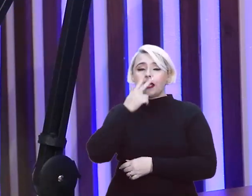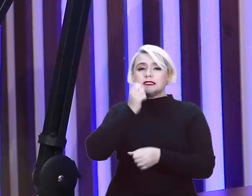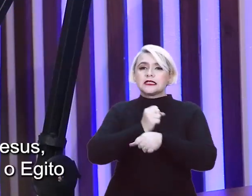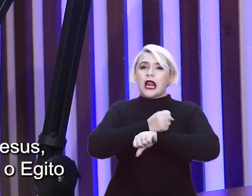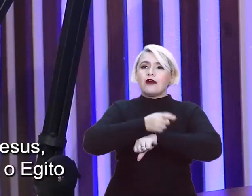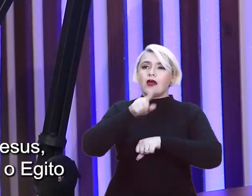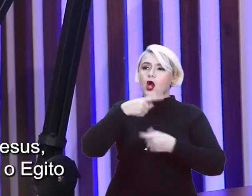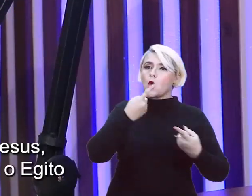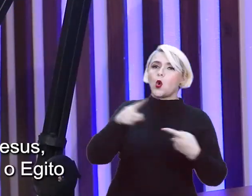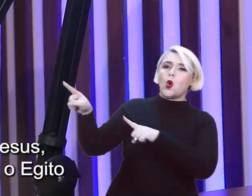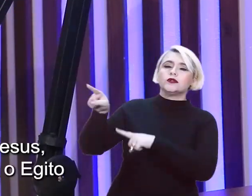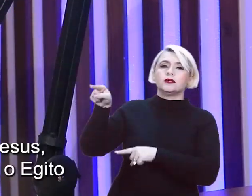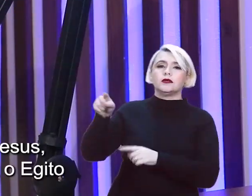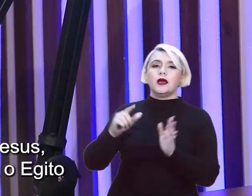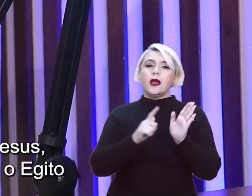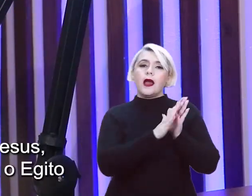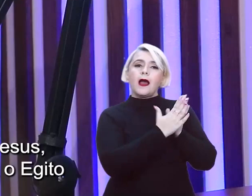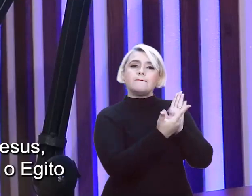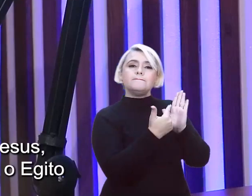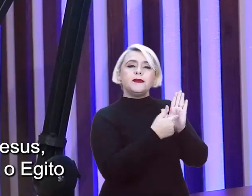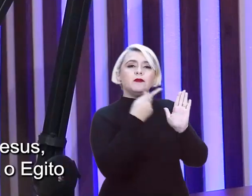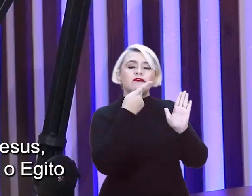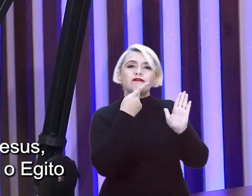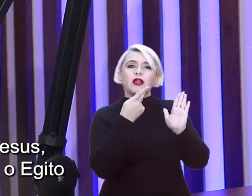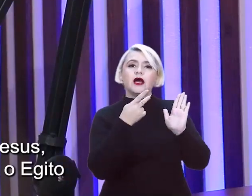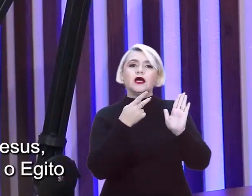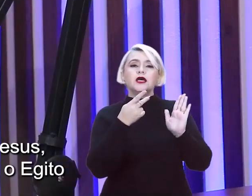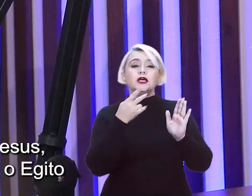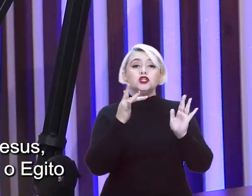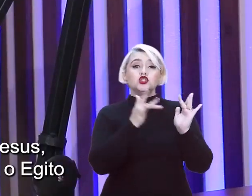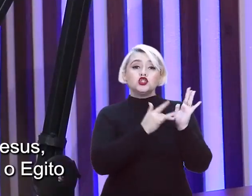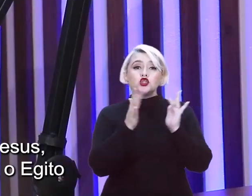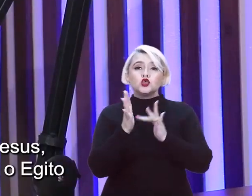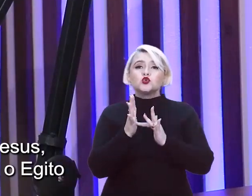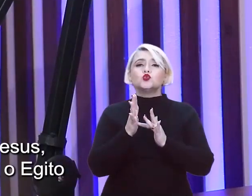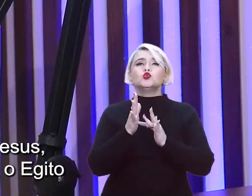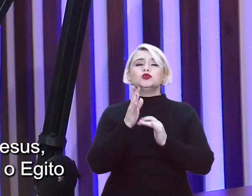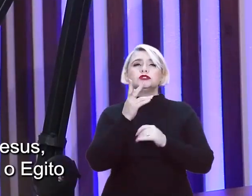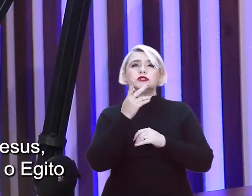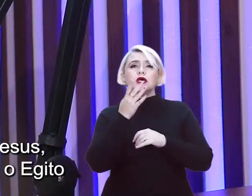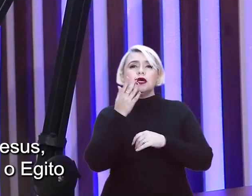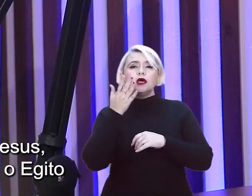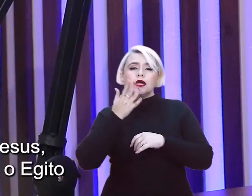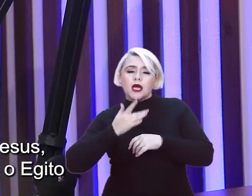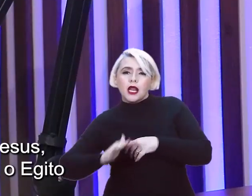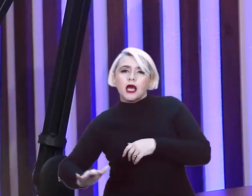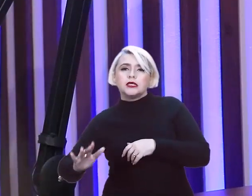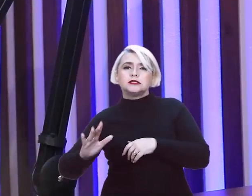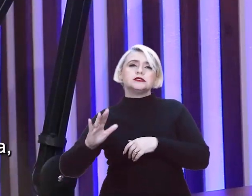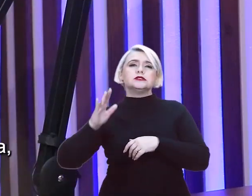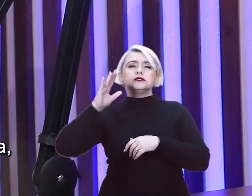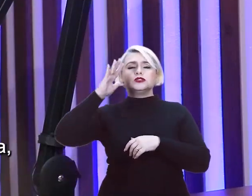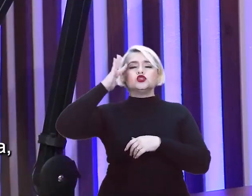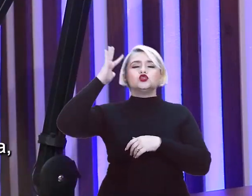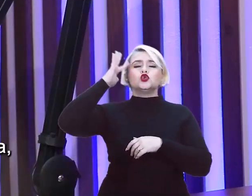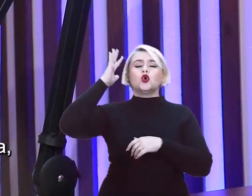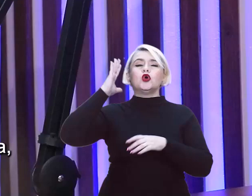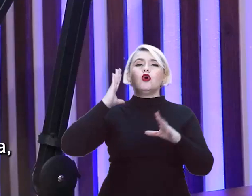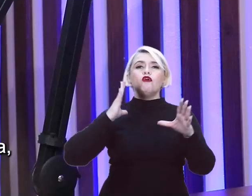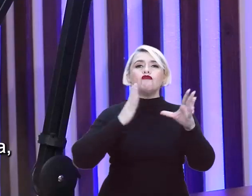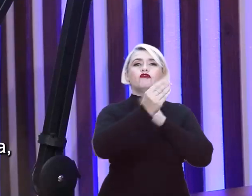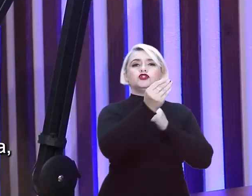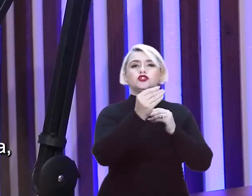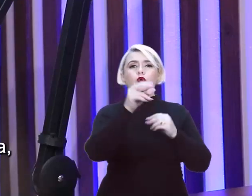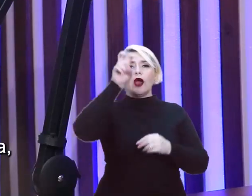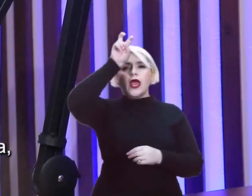África. A Bíblia vai dizer que o menino Jesus, quando José em sonho, foge para o Egito. Porque eu lá na